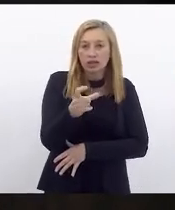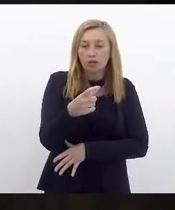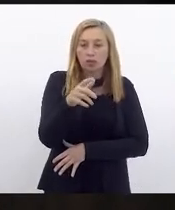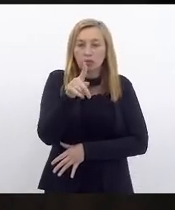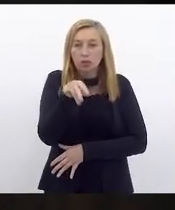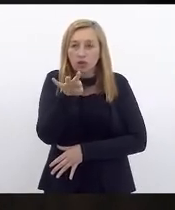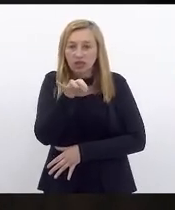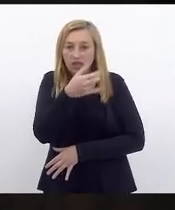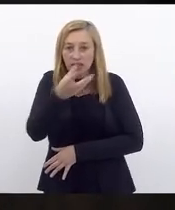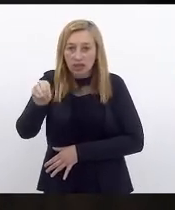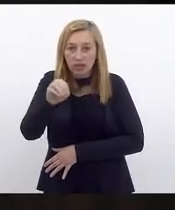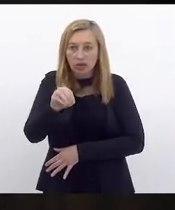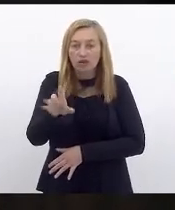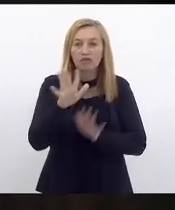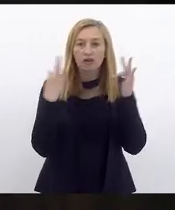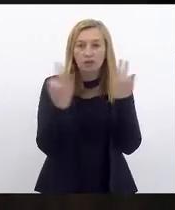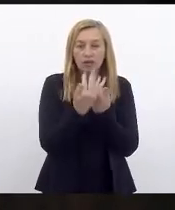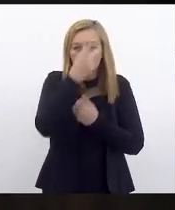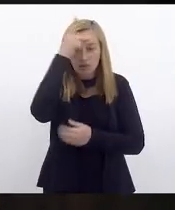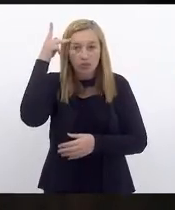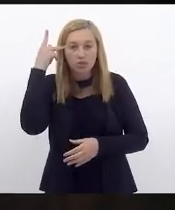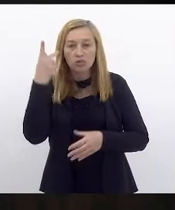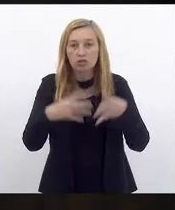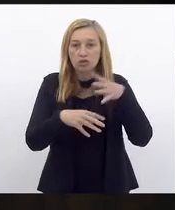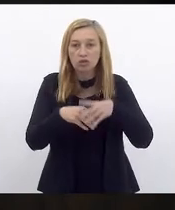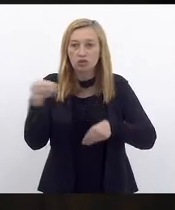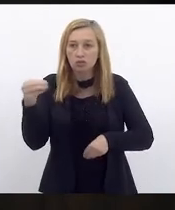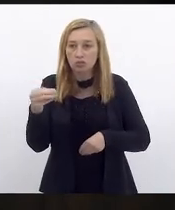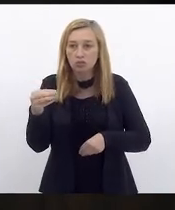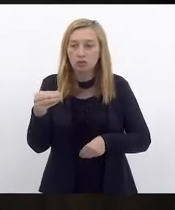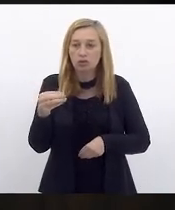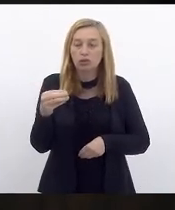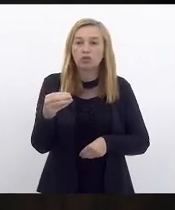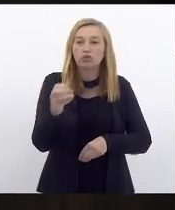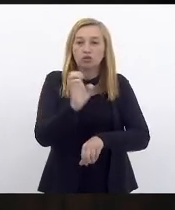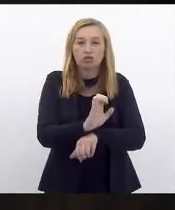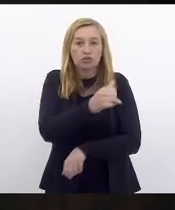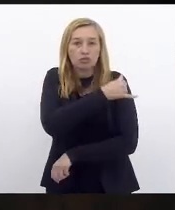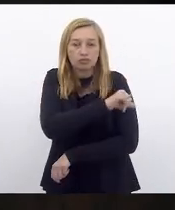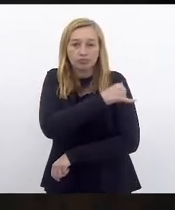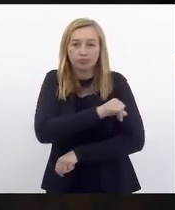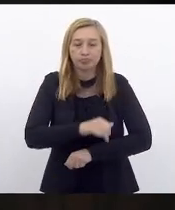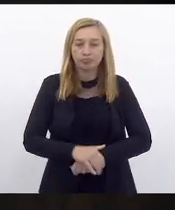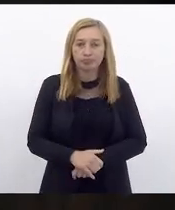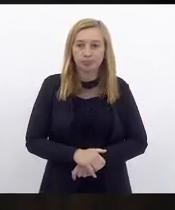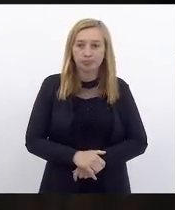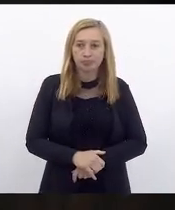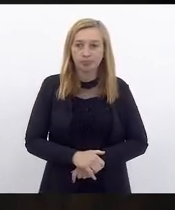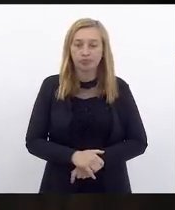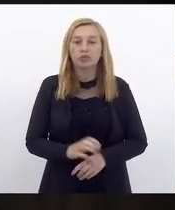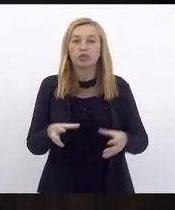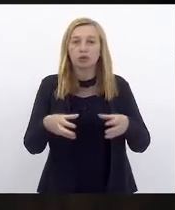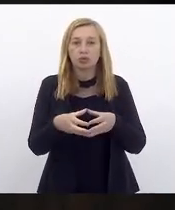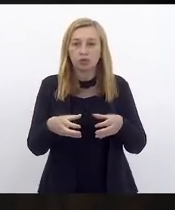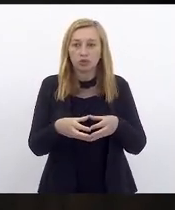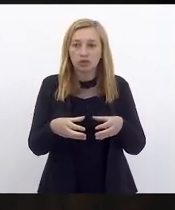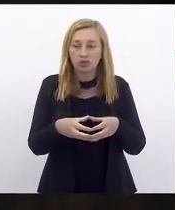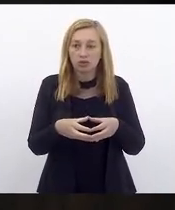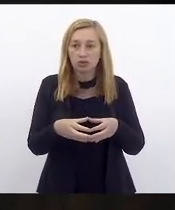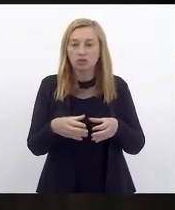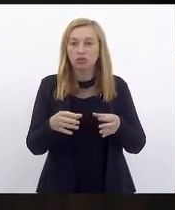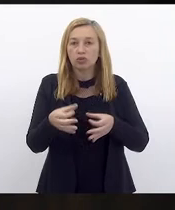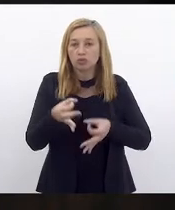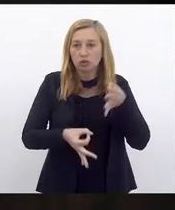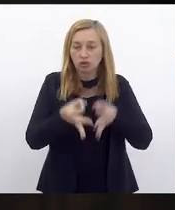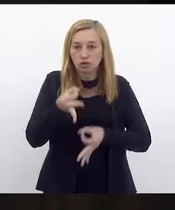para os familiares de pessoas aparecidas no âmbito do estado do de Janeiro. Pareceres da Comissão de Constituição e